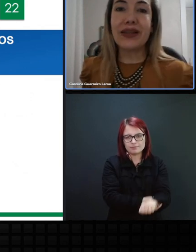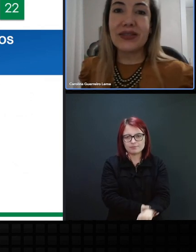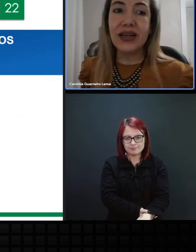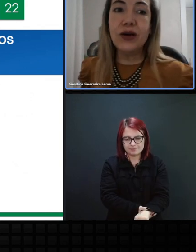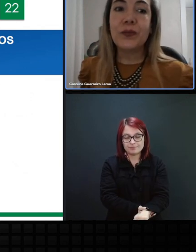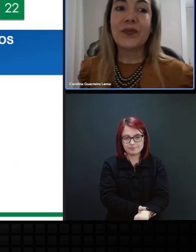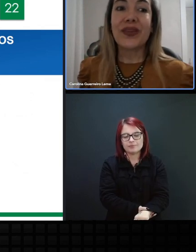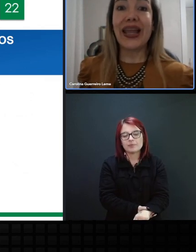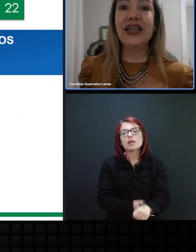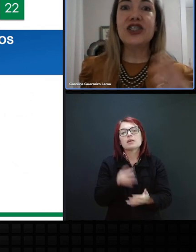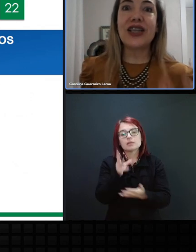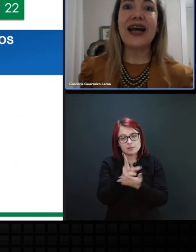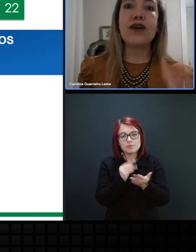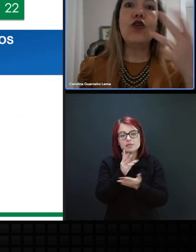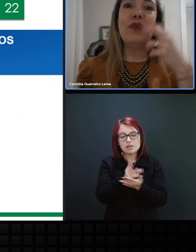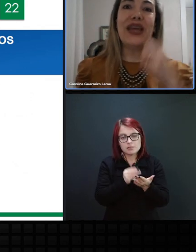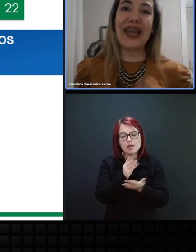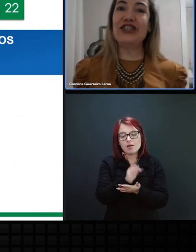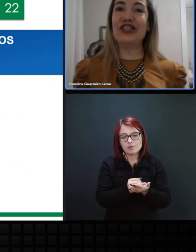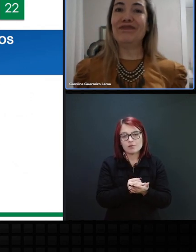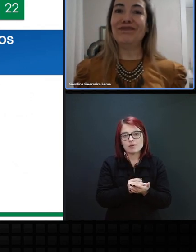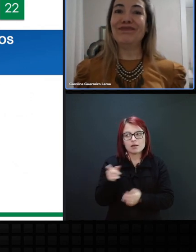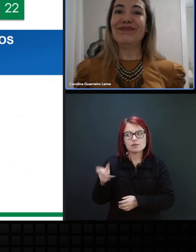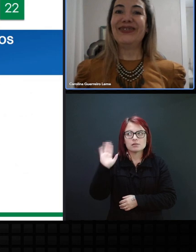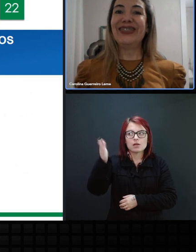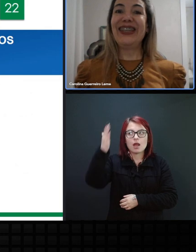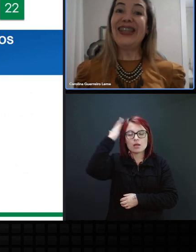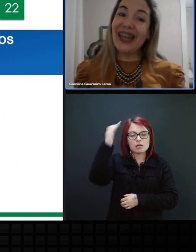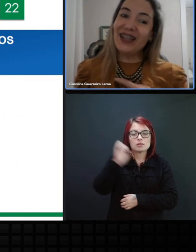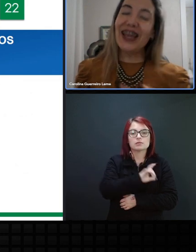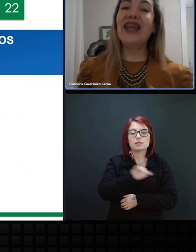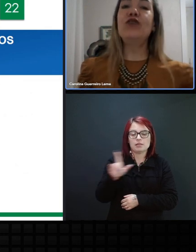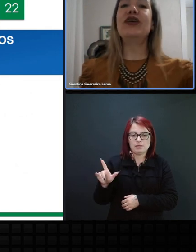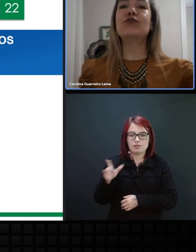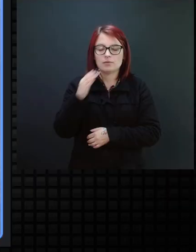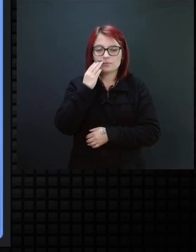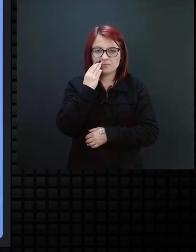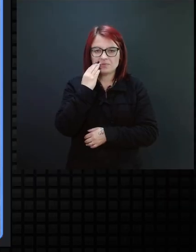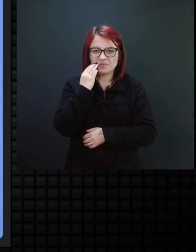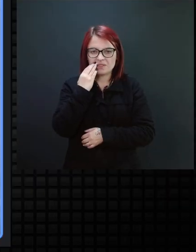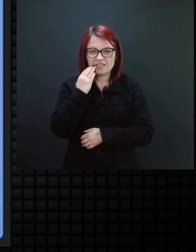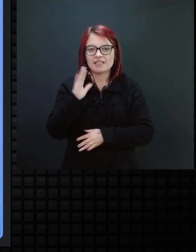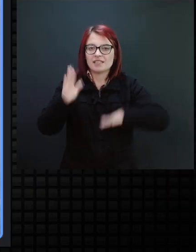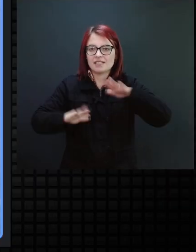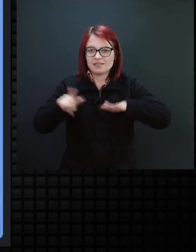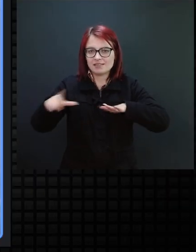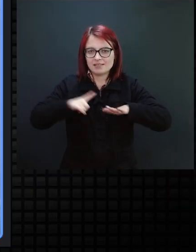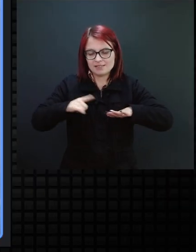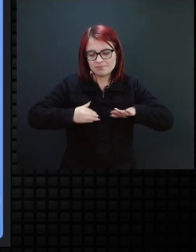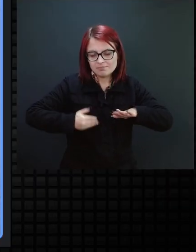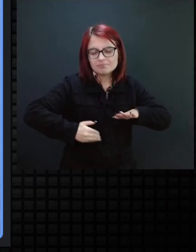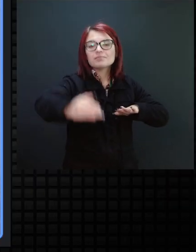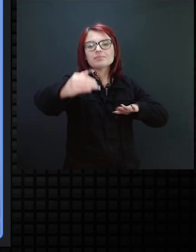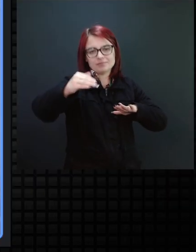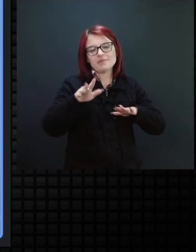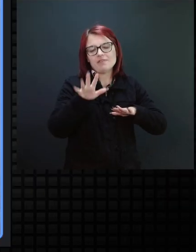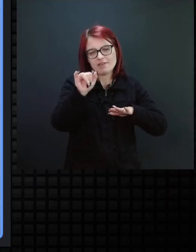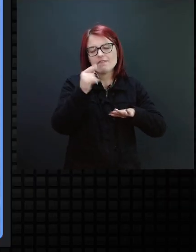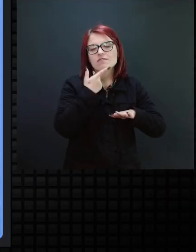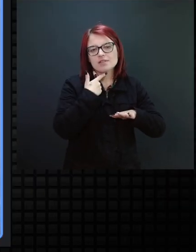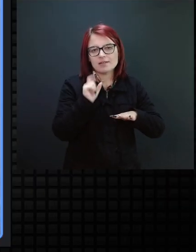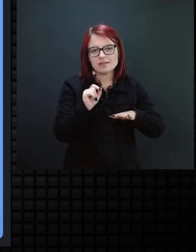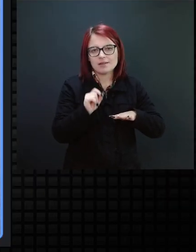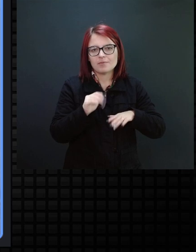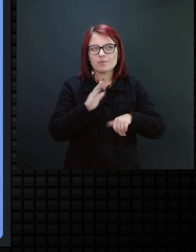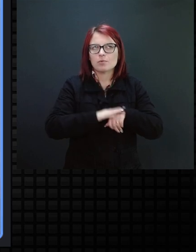Na imitação, ele já compreende, e ele mesmo toma já uma iniciativa, então, quando se